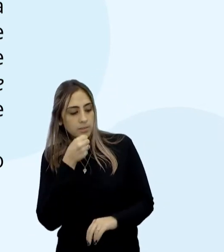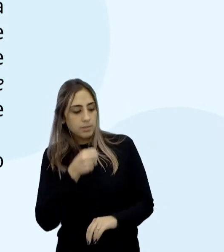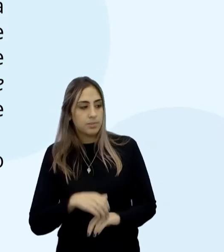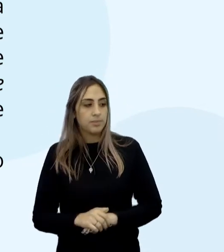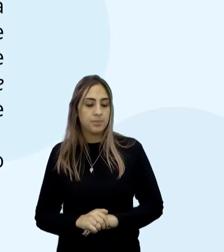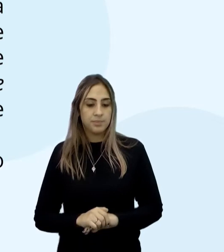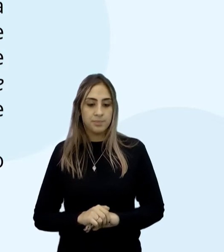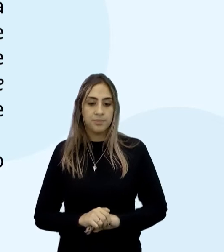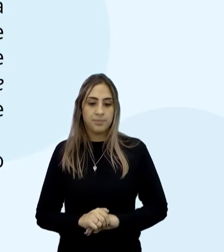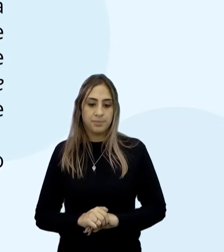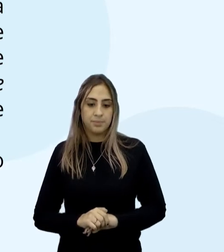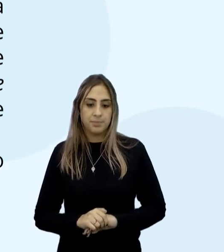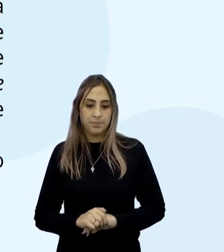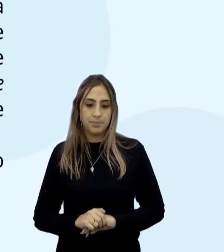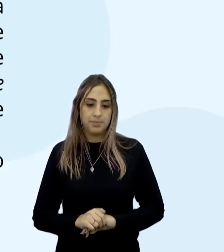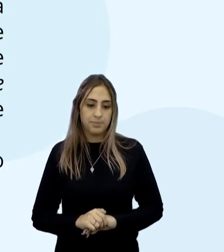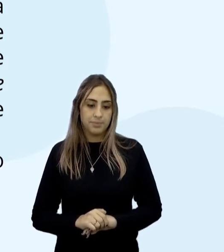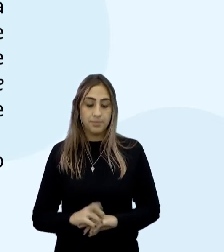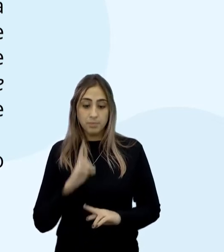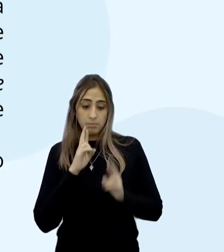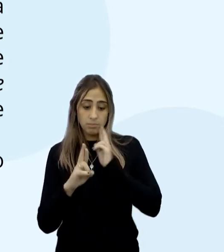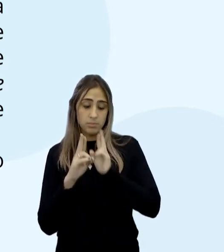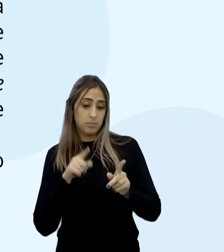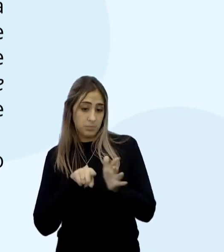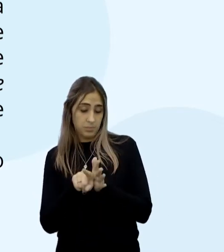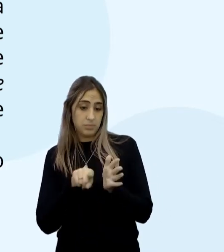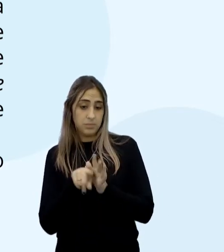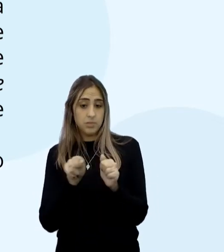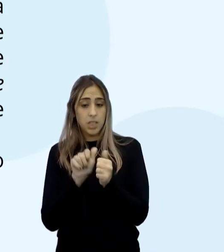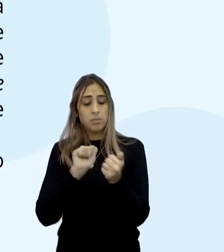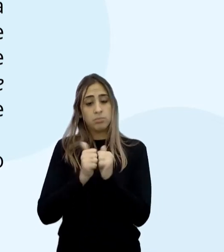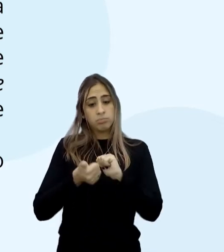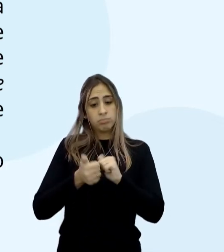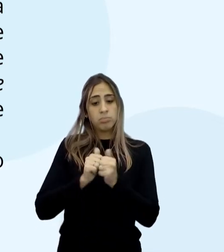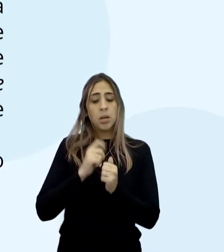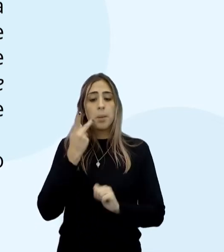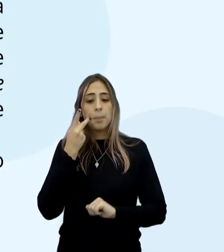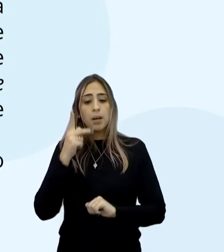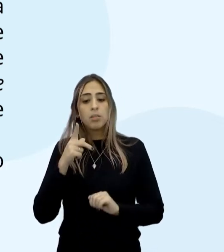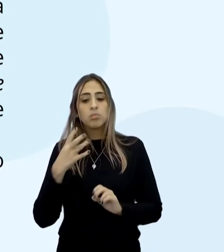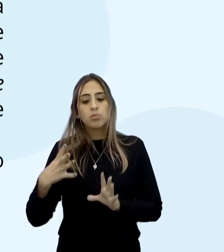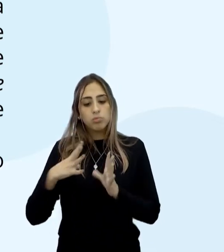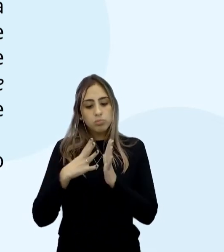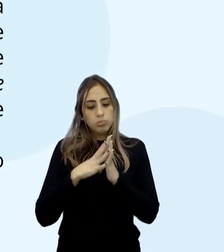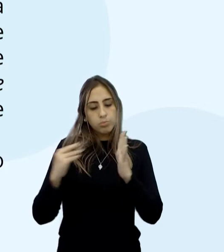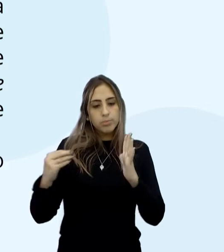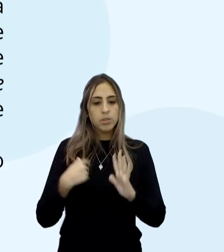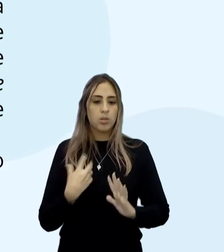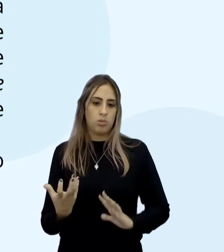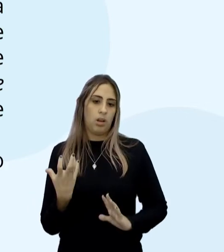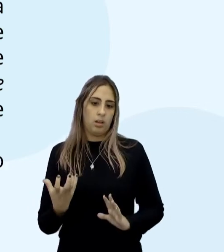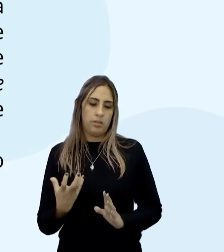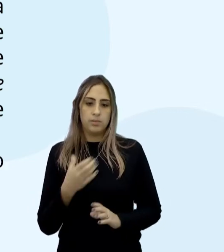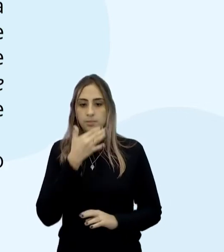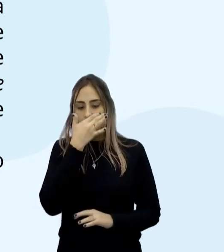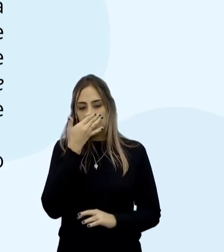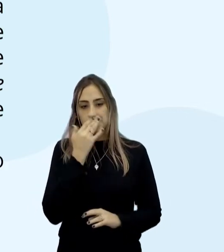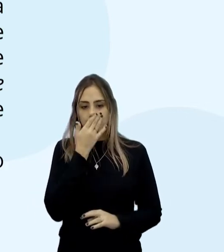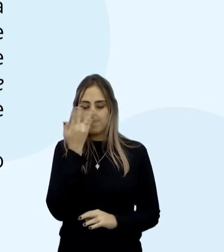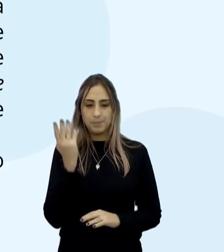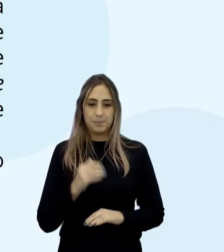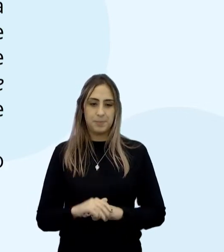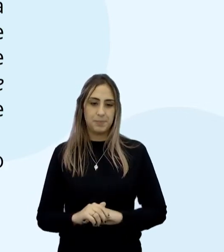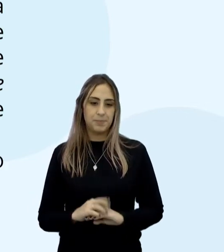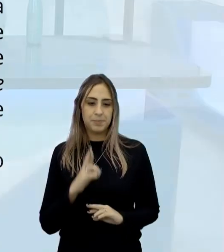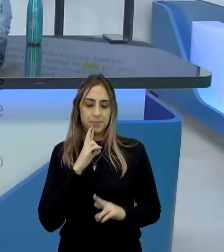adaptação mesmo. Sim. Então, ela responde as perguntas e aí eu faço a adaptação para ali o formato que eu quero, né? Dá uma editada, pergunta,